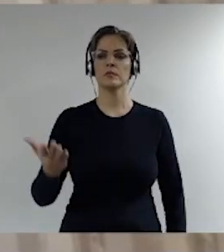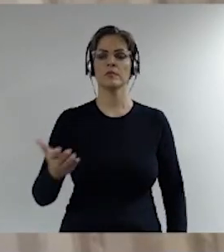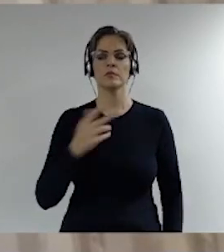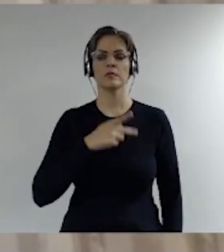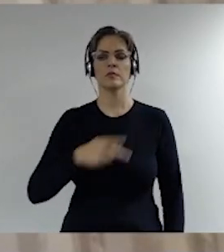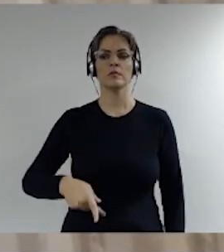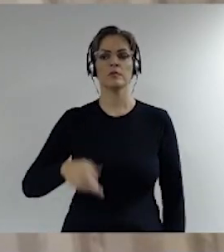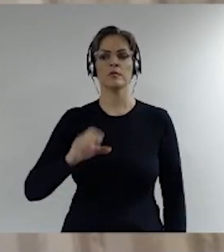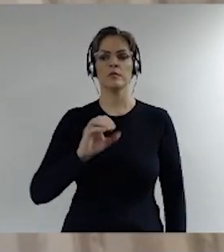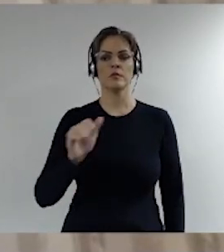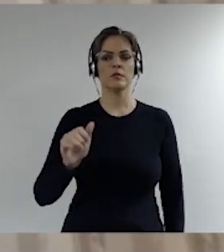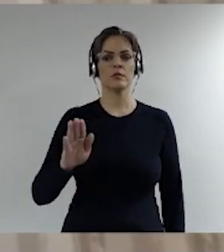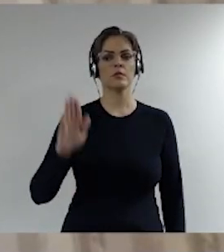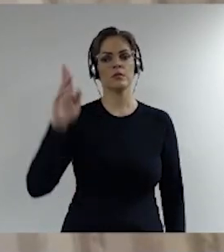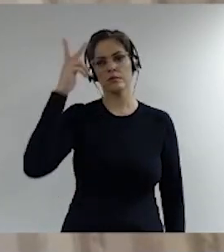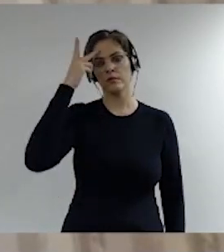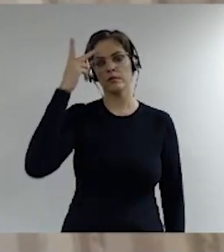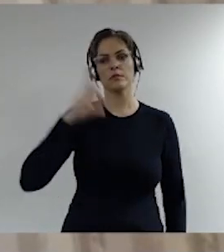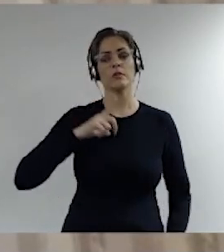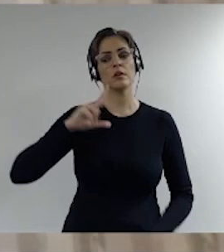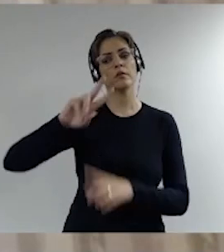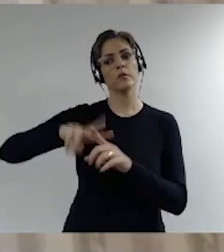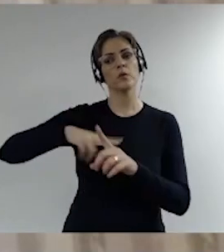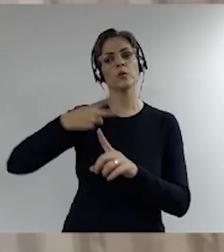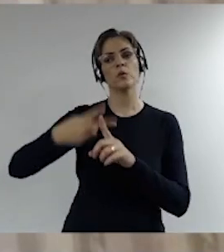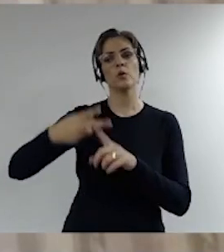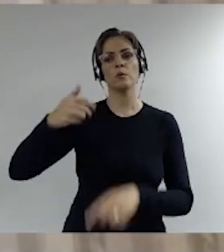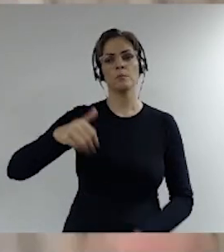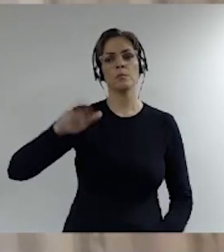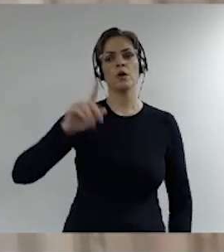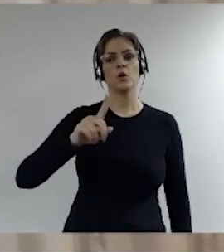Paulo, encaminharam o dobro, mais